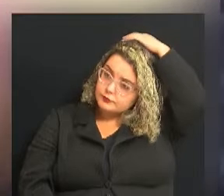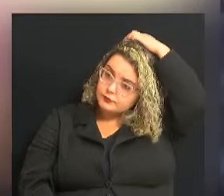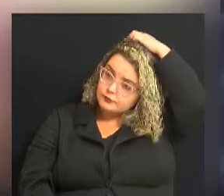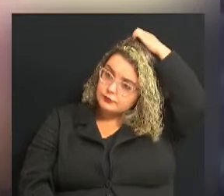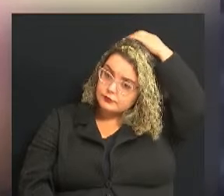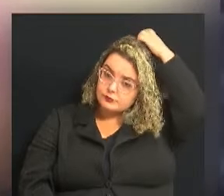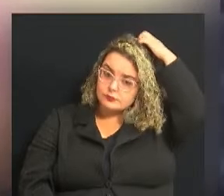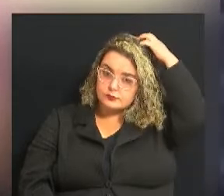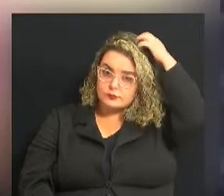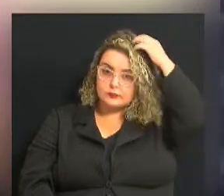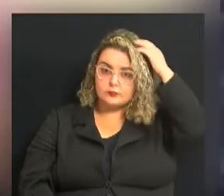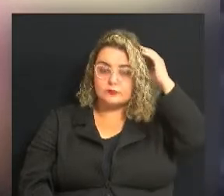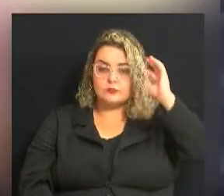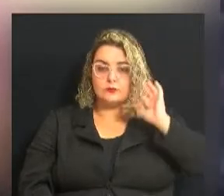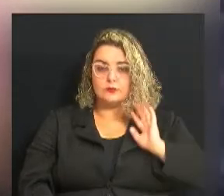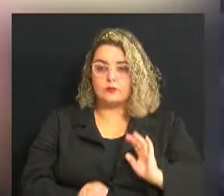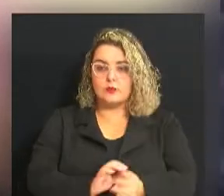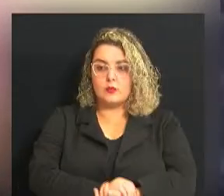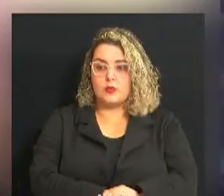As emendas,